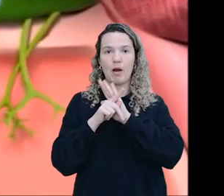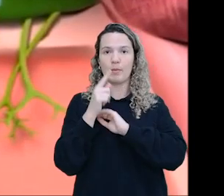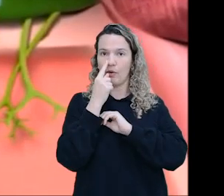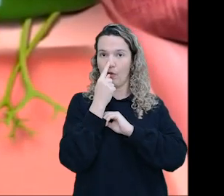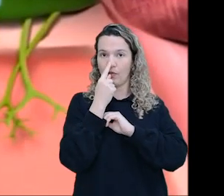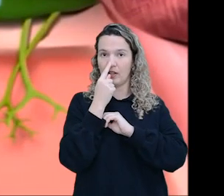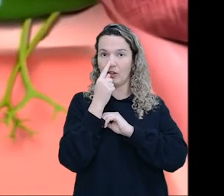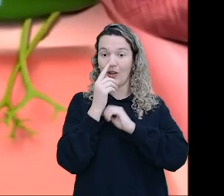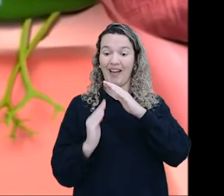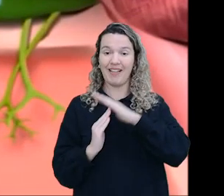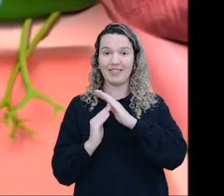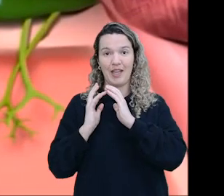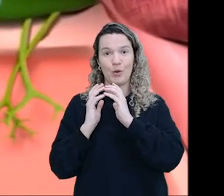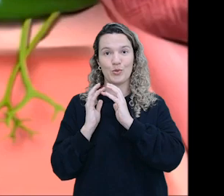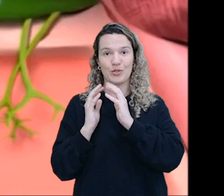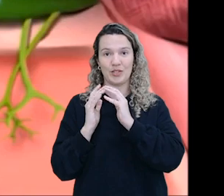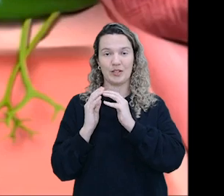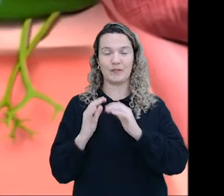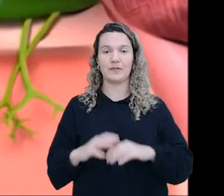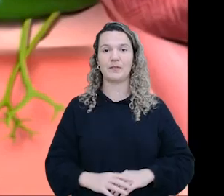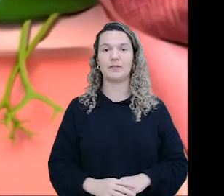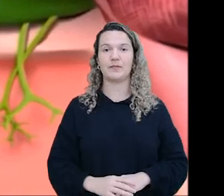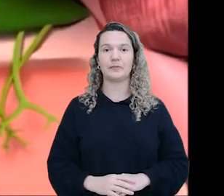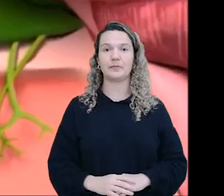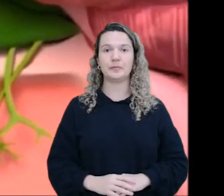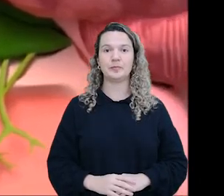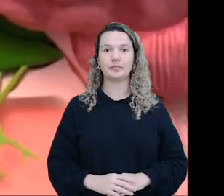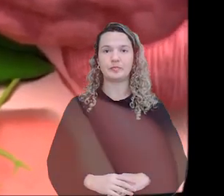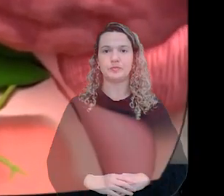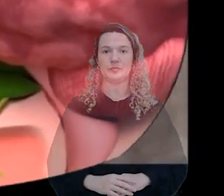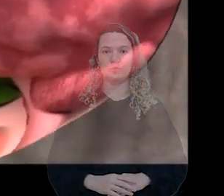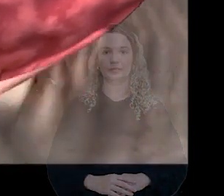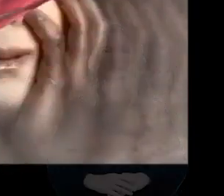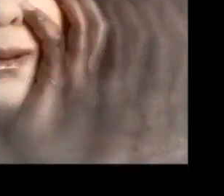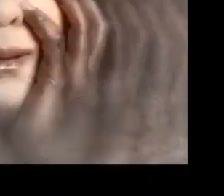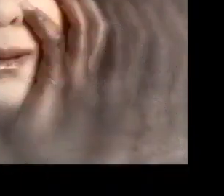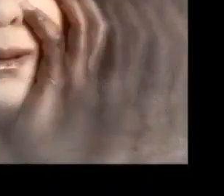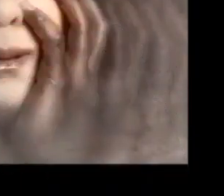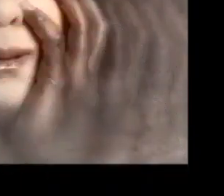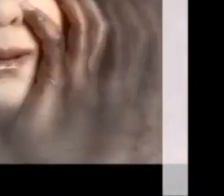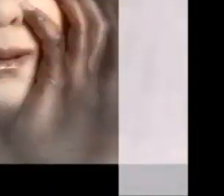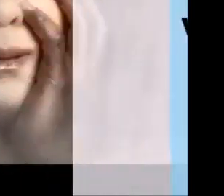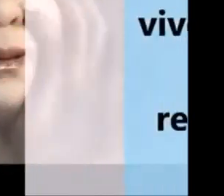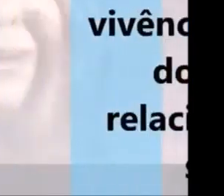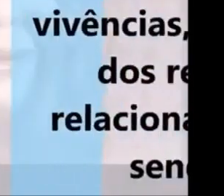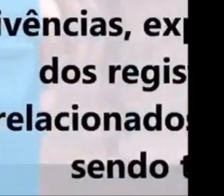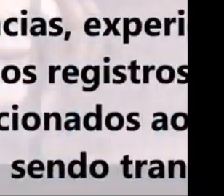sensíveis e então é enviado através do nervo olfatório até o cérebro.